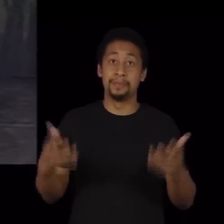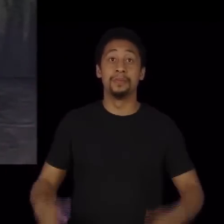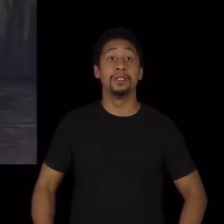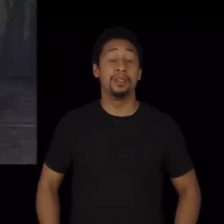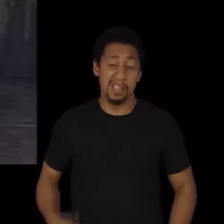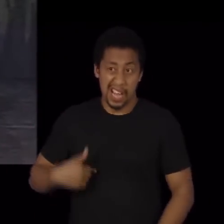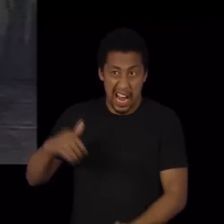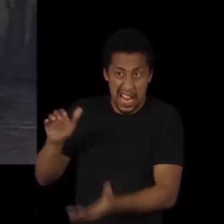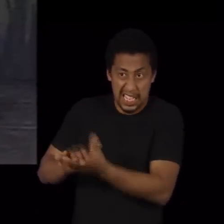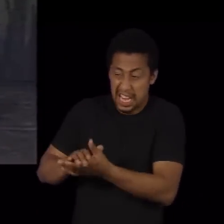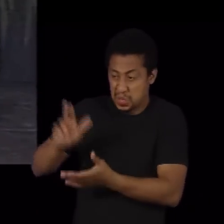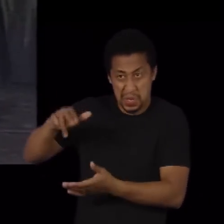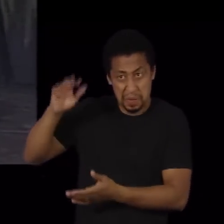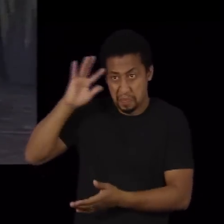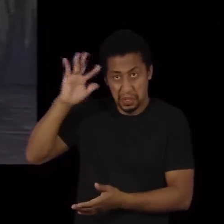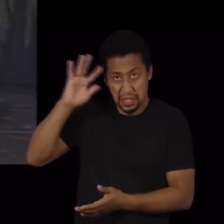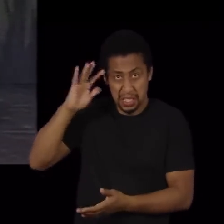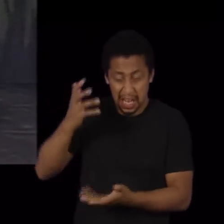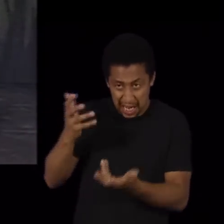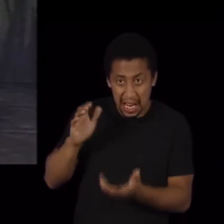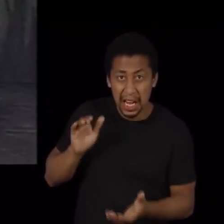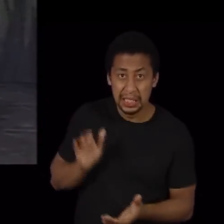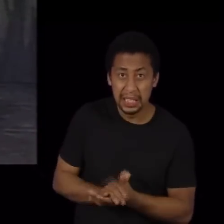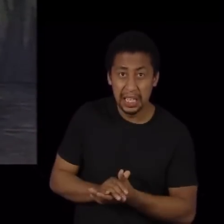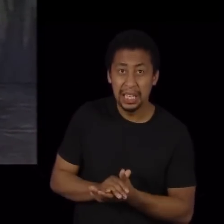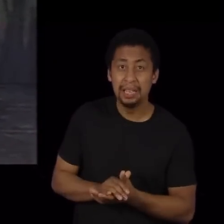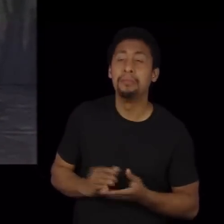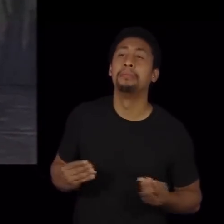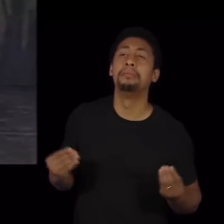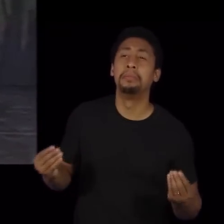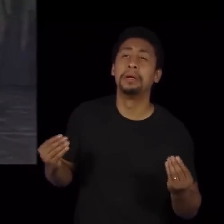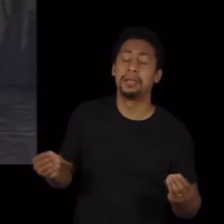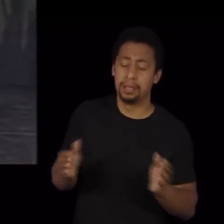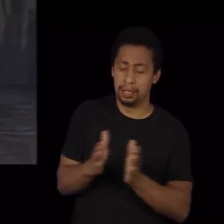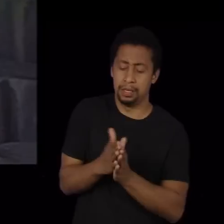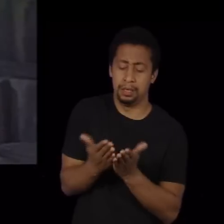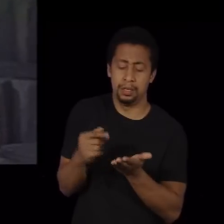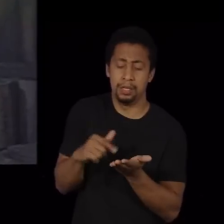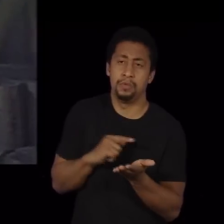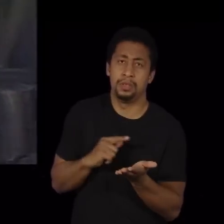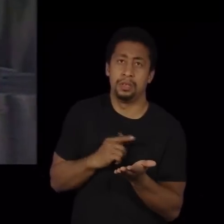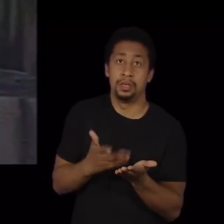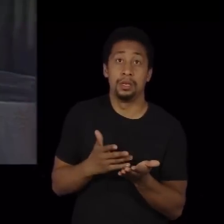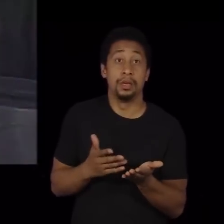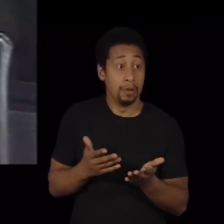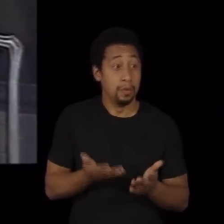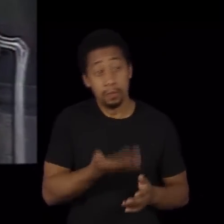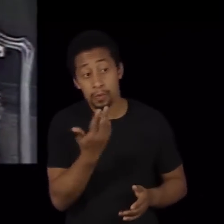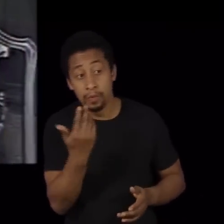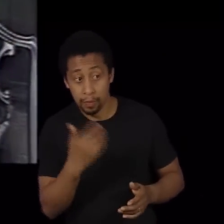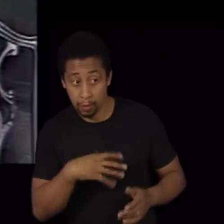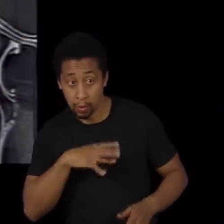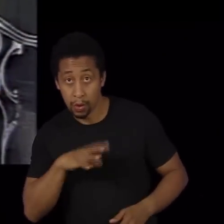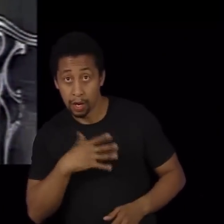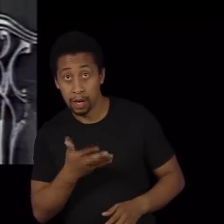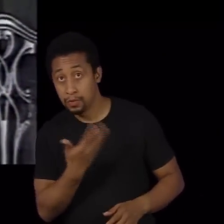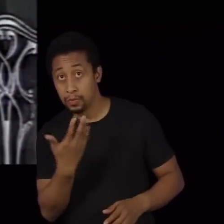quero casar. O que me adianta isso agora? Eu tenho meus livros. Vamos lá, coragem. Fala